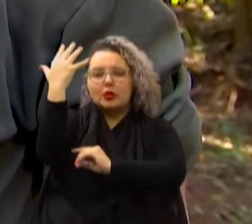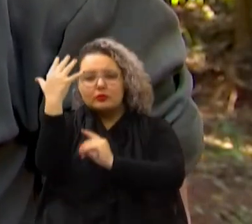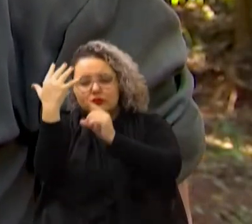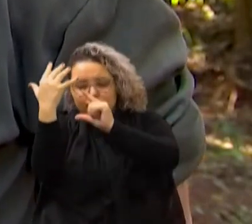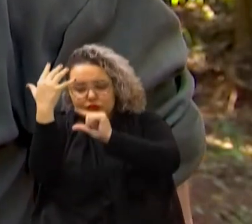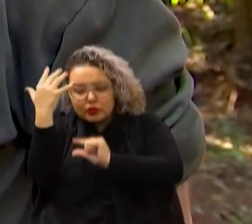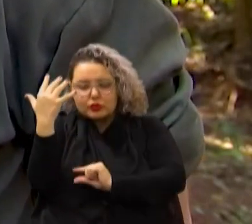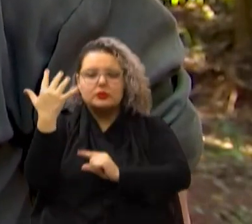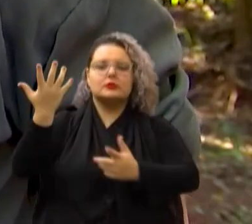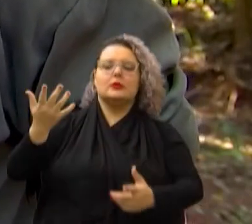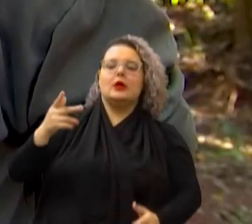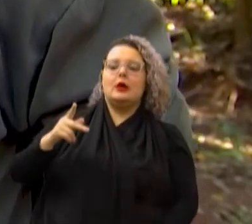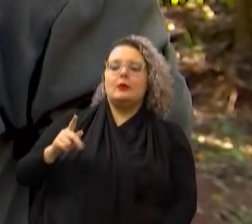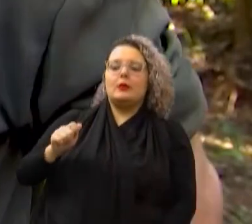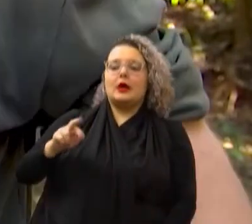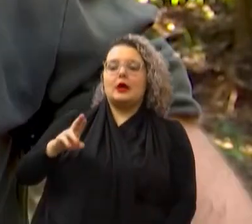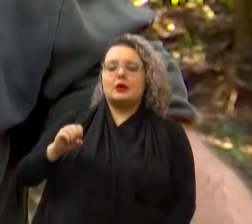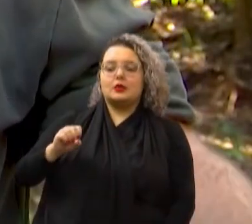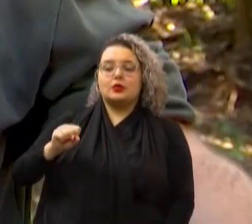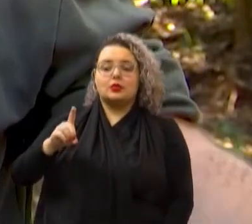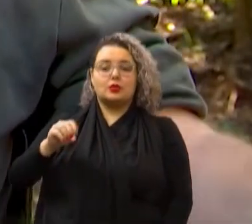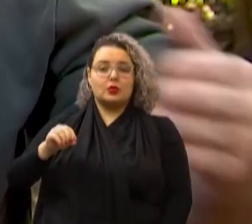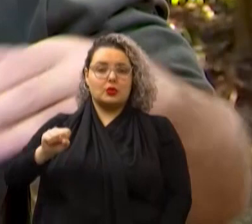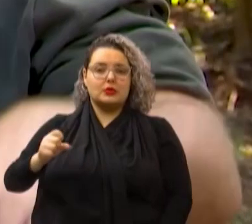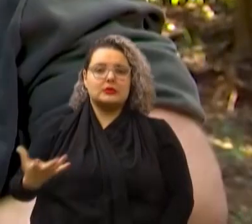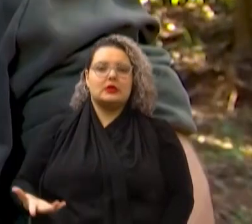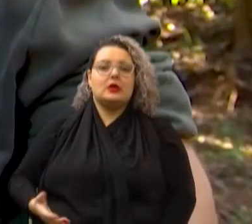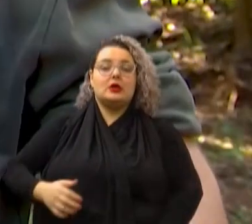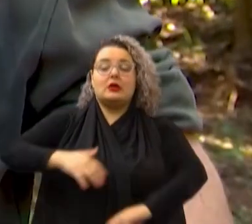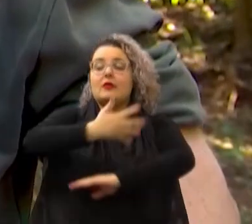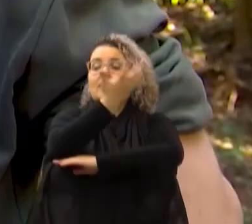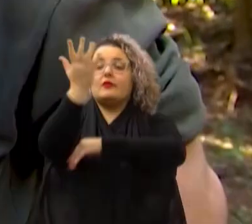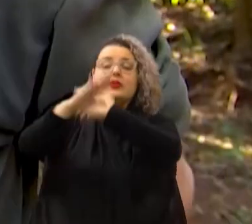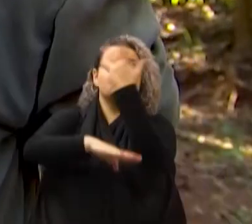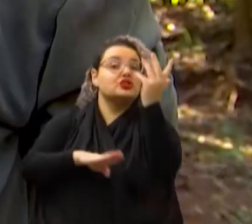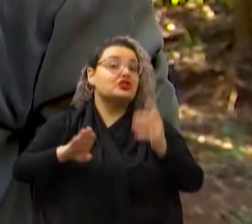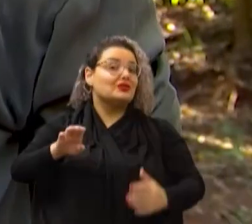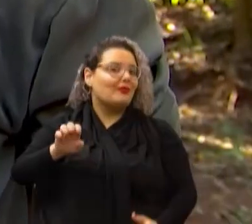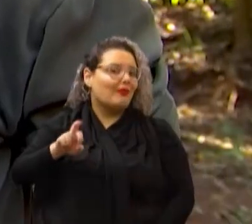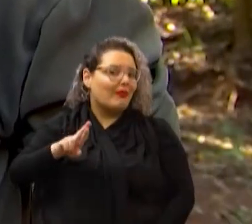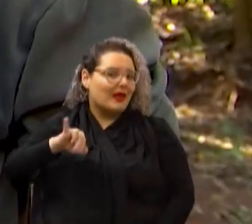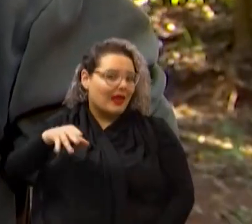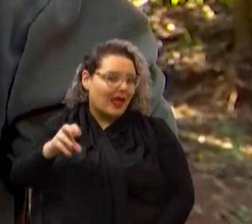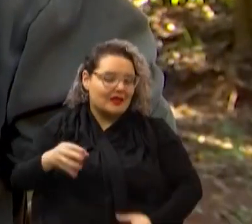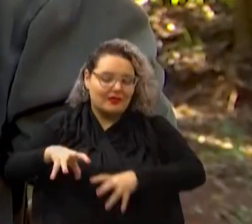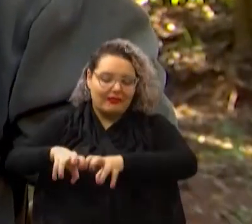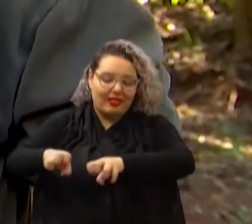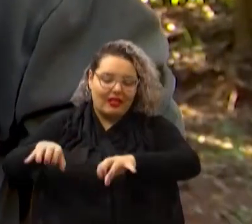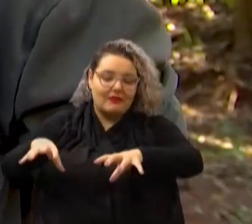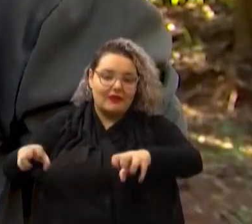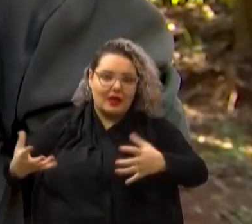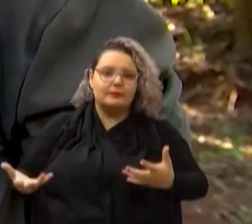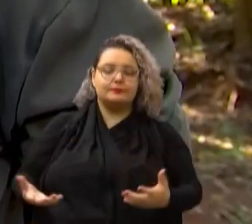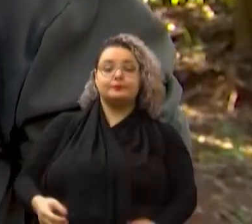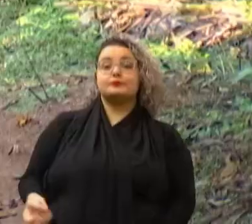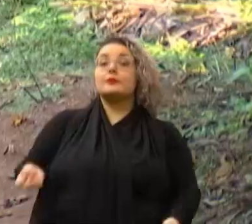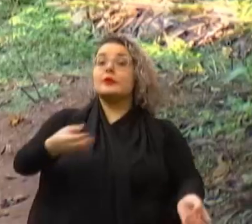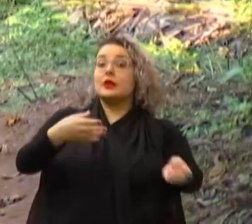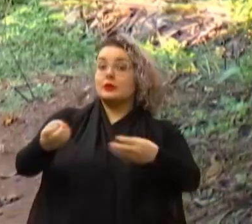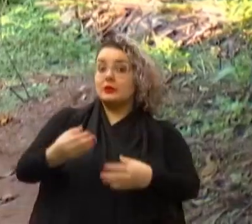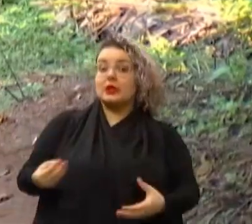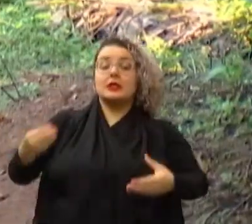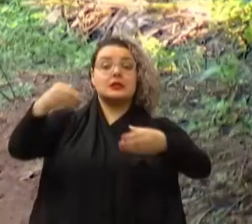mais baixas, onde você encontra florestas paludosas, que são florestas de brejo. Então, tem o trabalho de educação